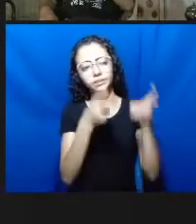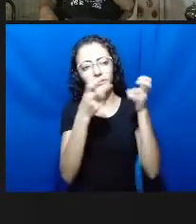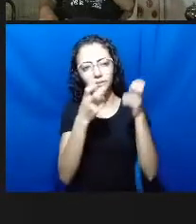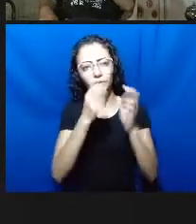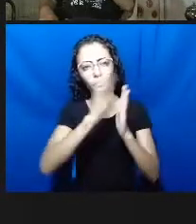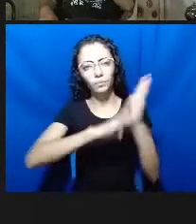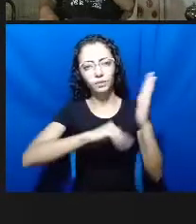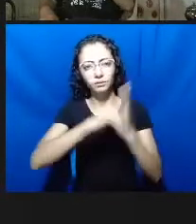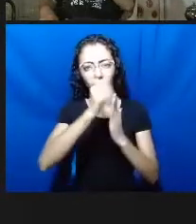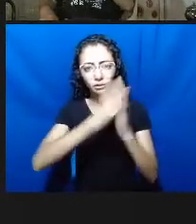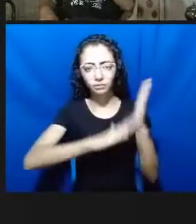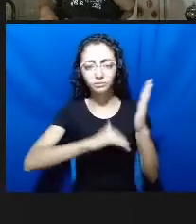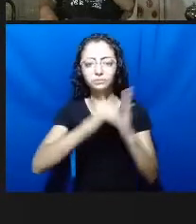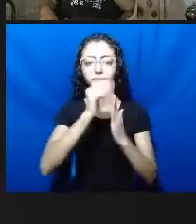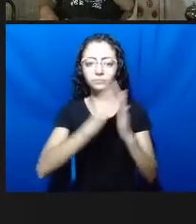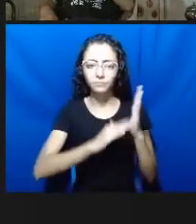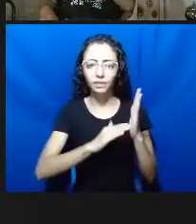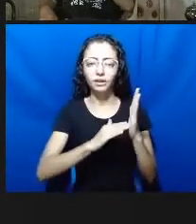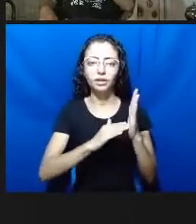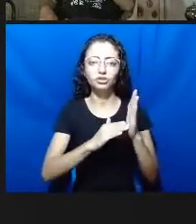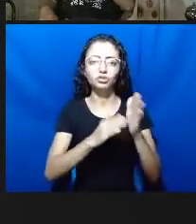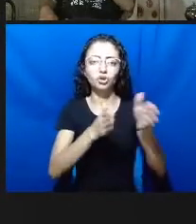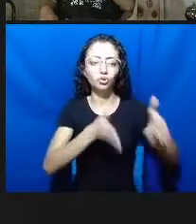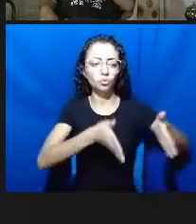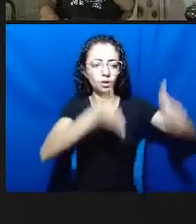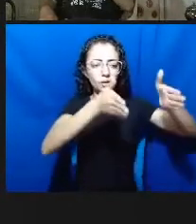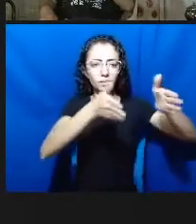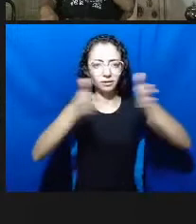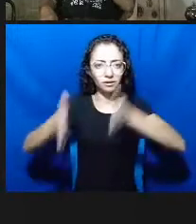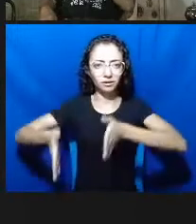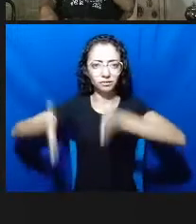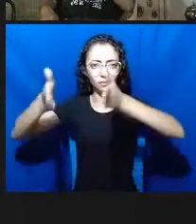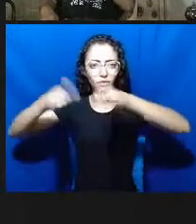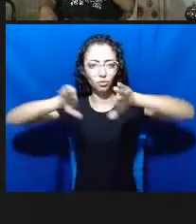duas faces da carga